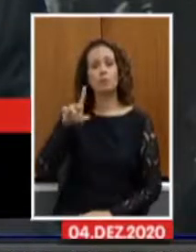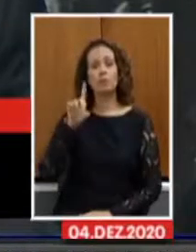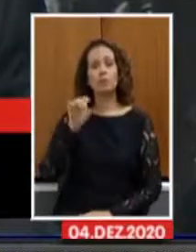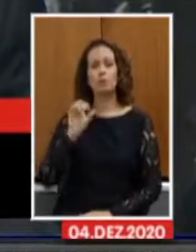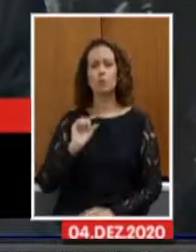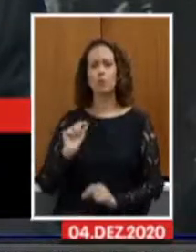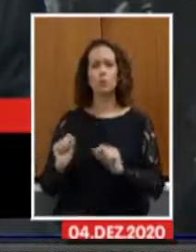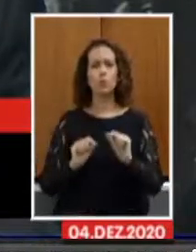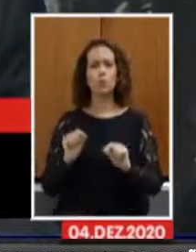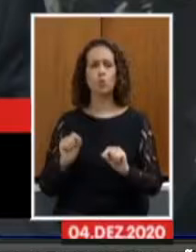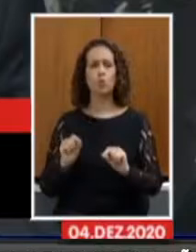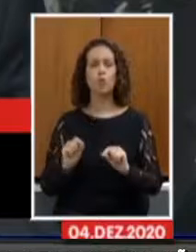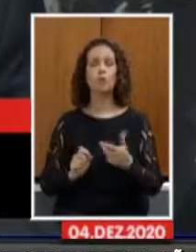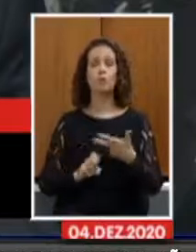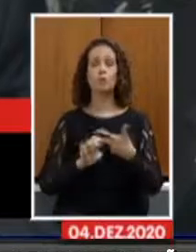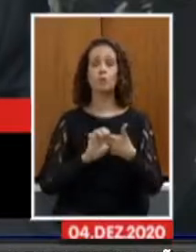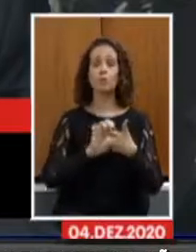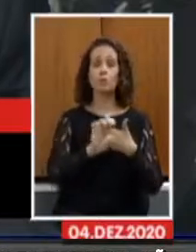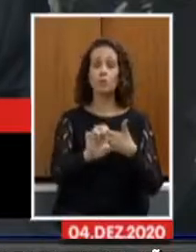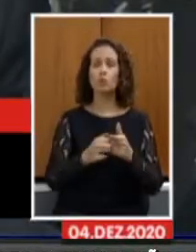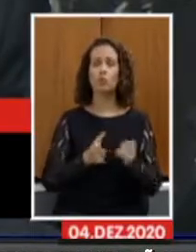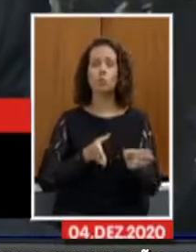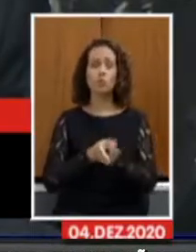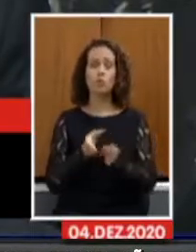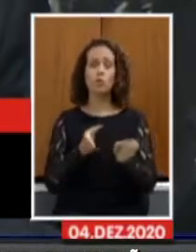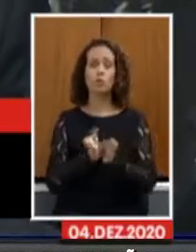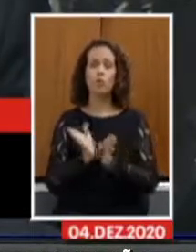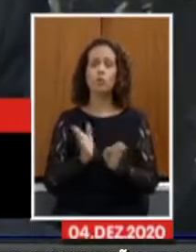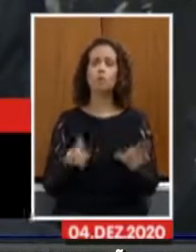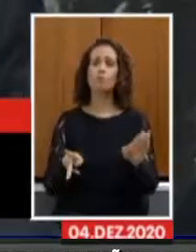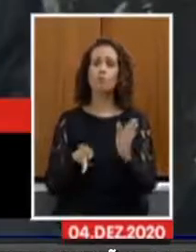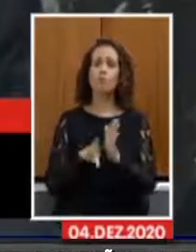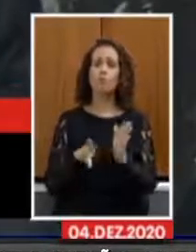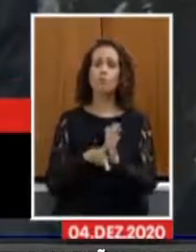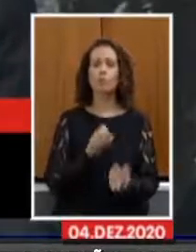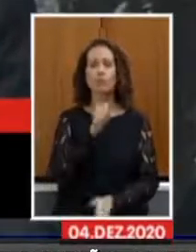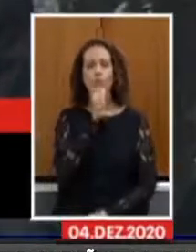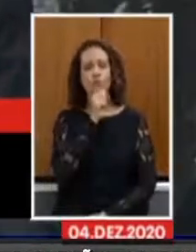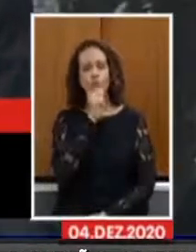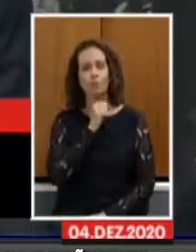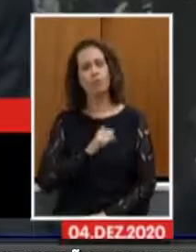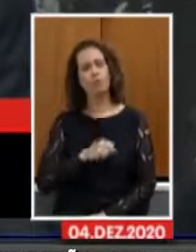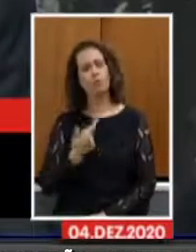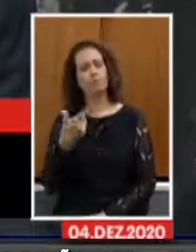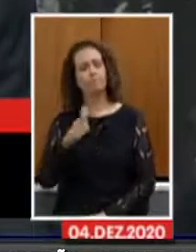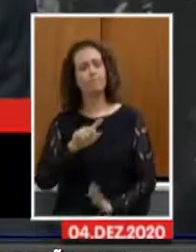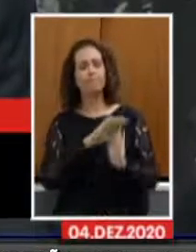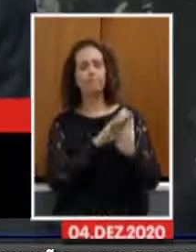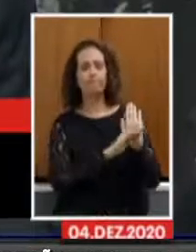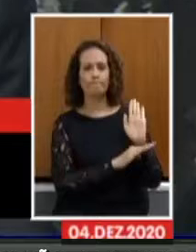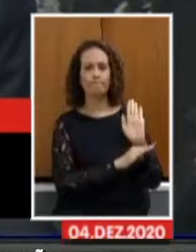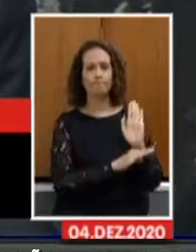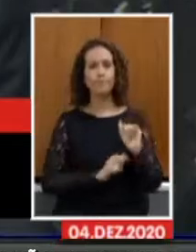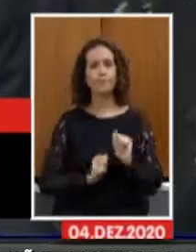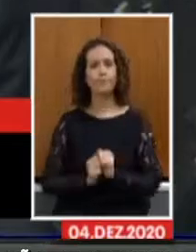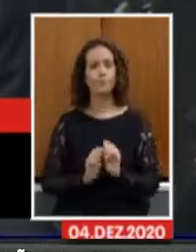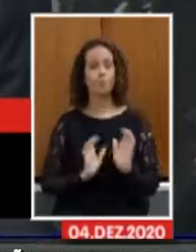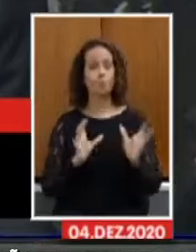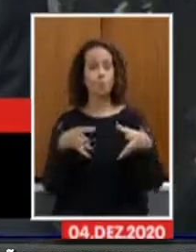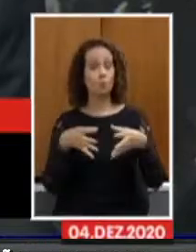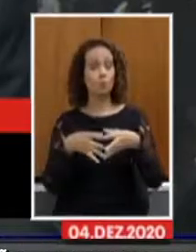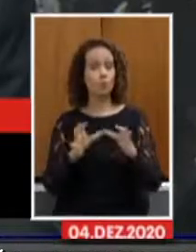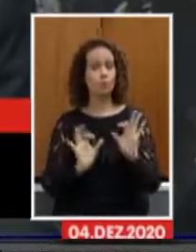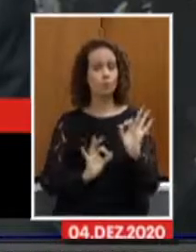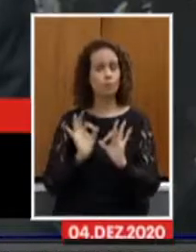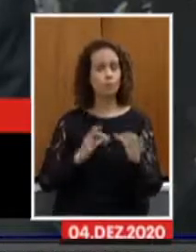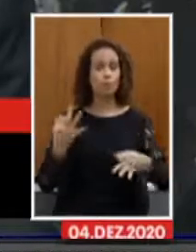estimular a criação de conselhos de idosos nos municípios e dar outras providências. A Comissão de Constituição e Justiça conclui pela